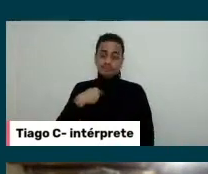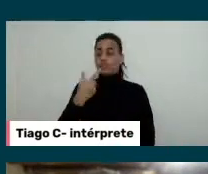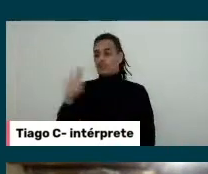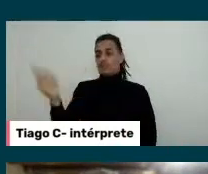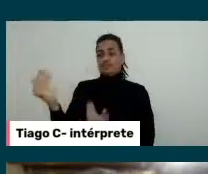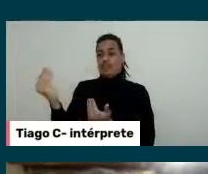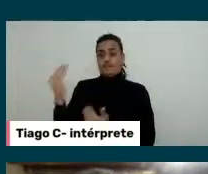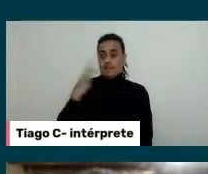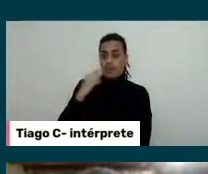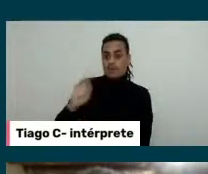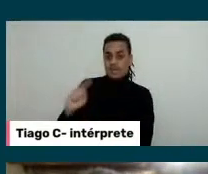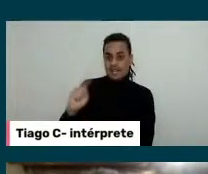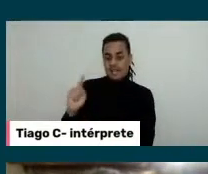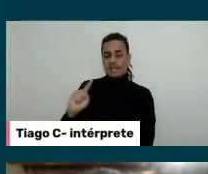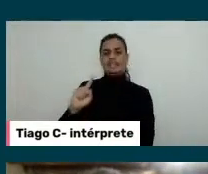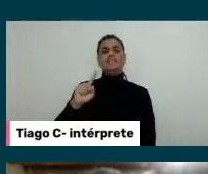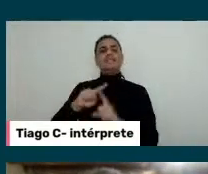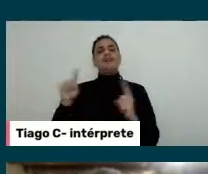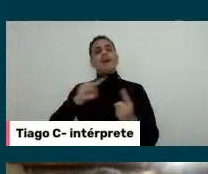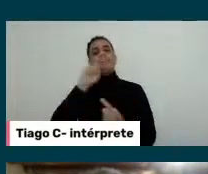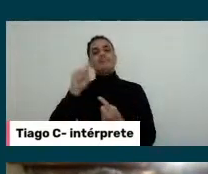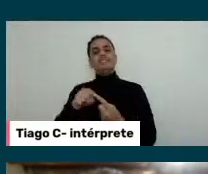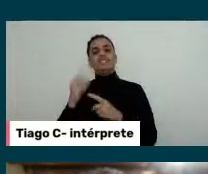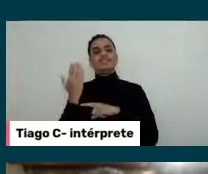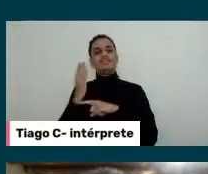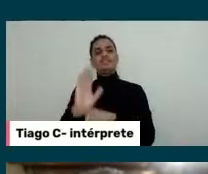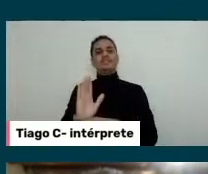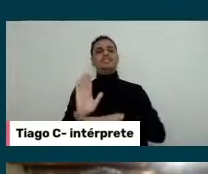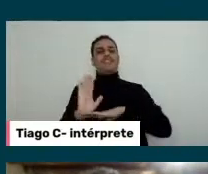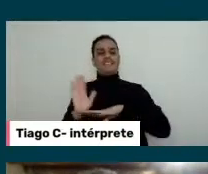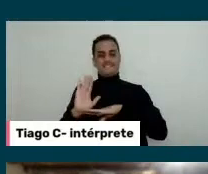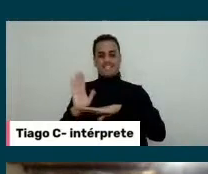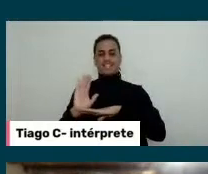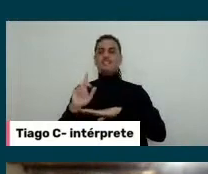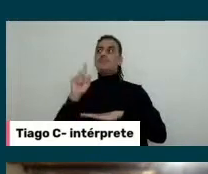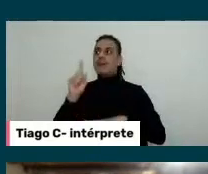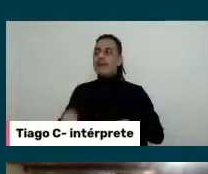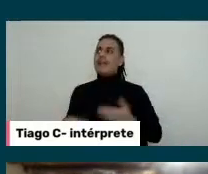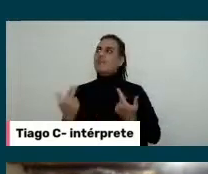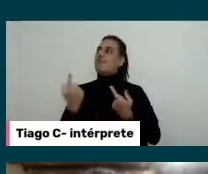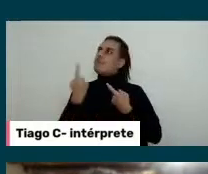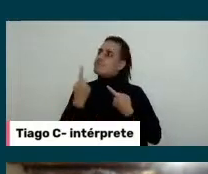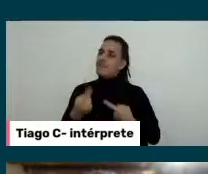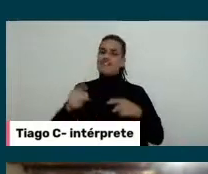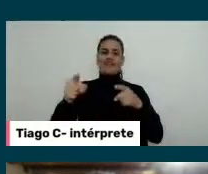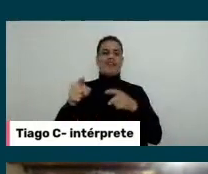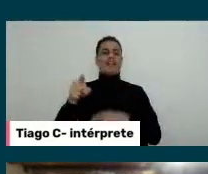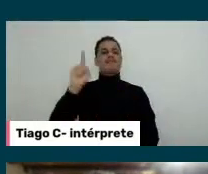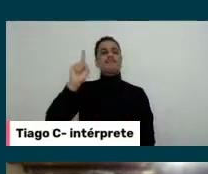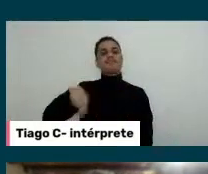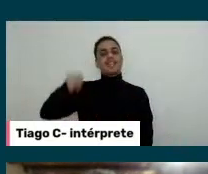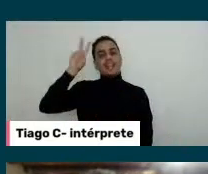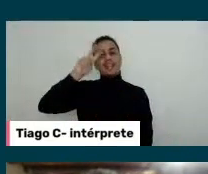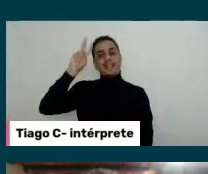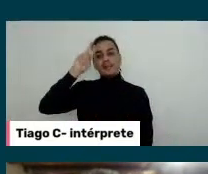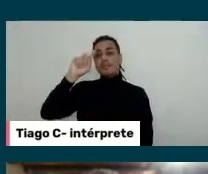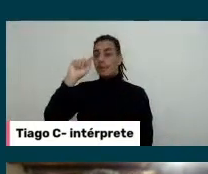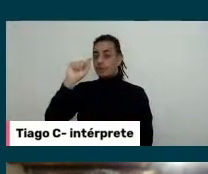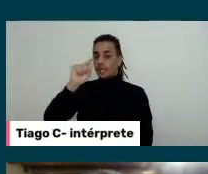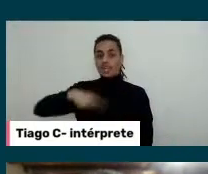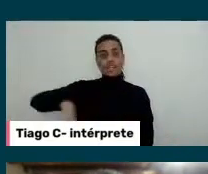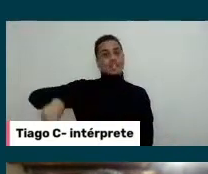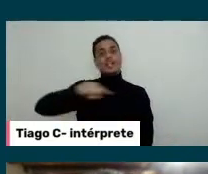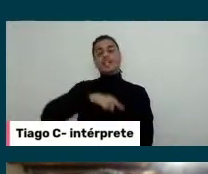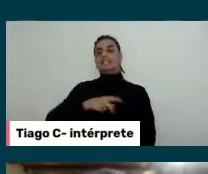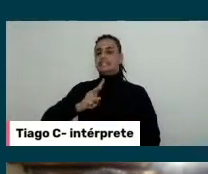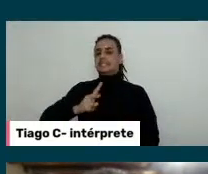não conheçam. E o objetivo de começar com esse vídeo é fazer uma provocação, é lembrar que nós estamos sempre